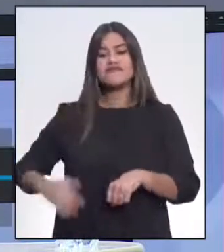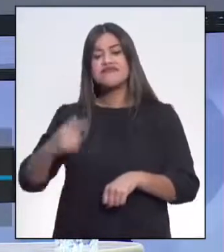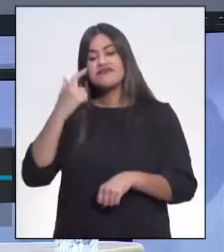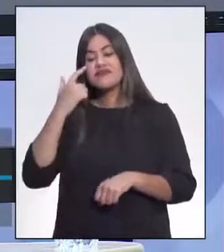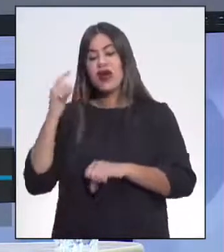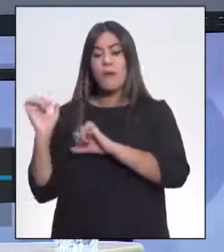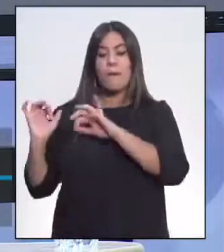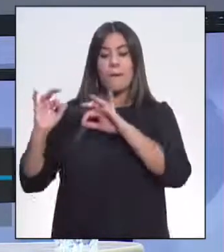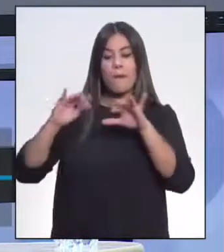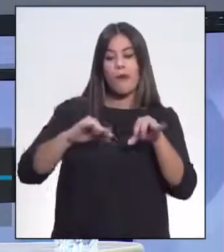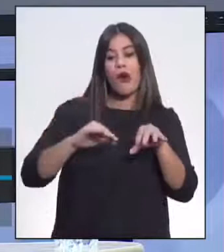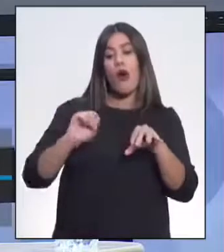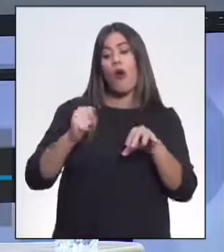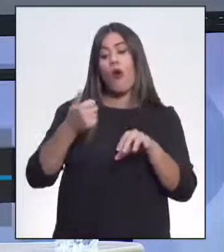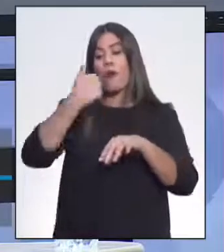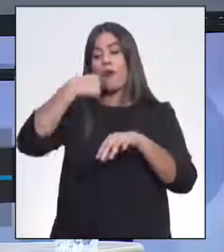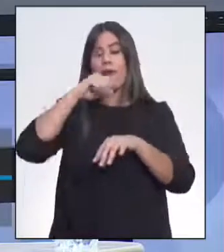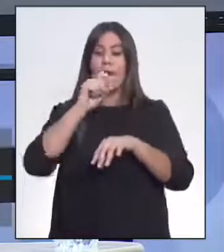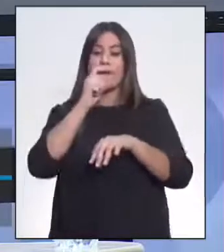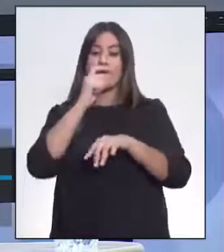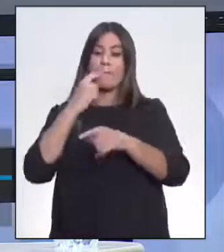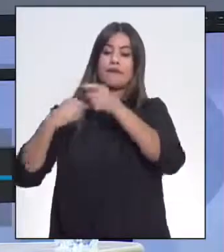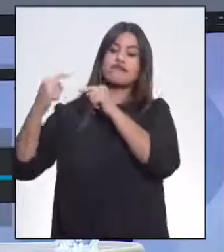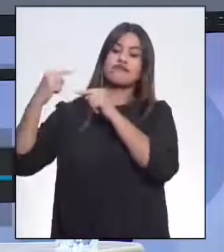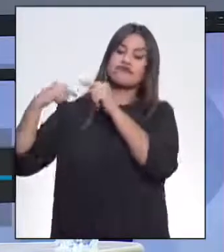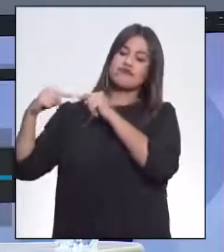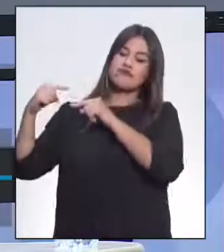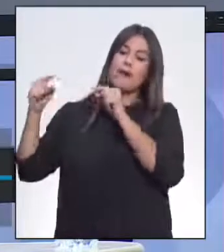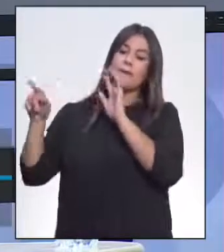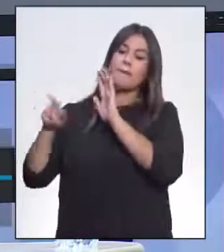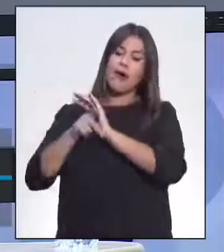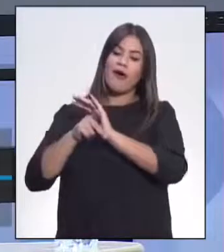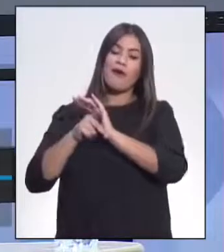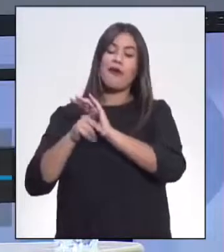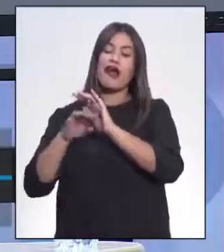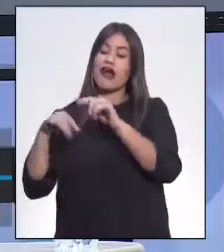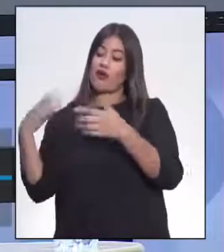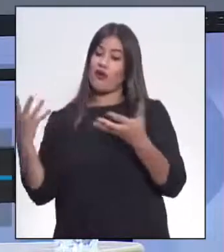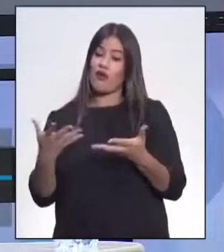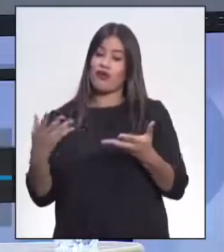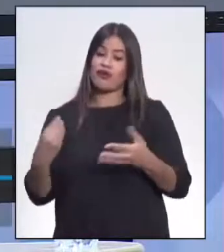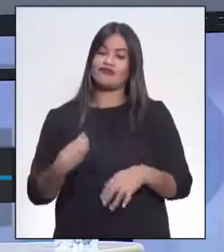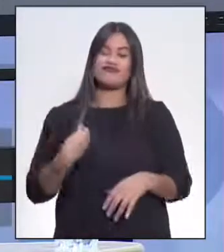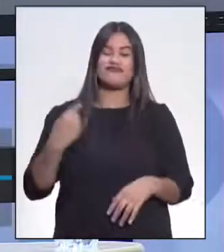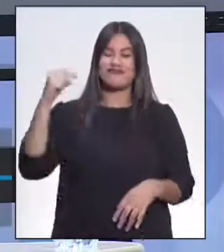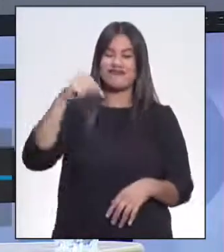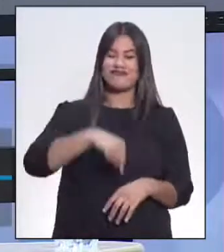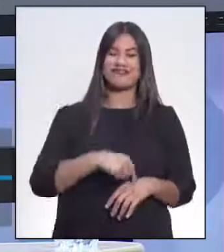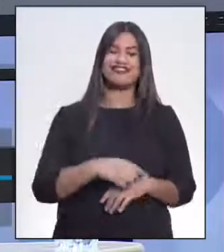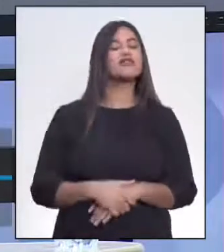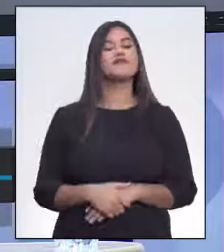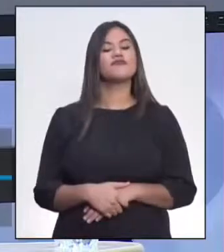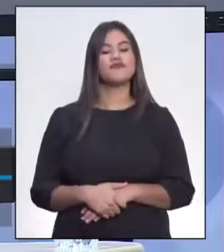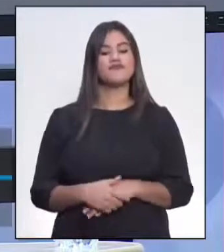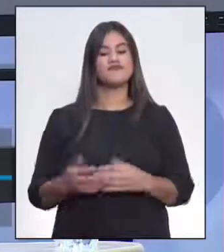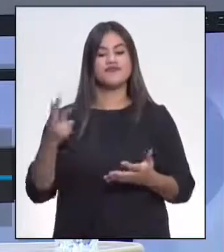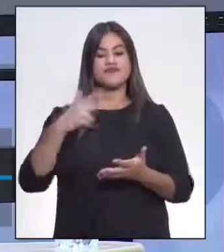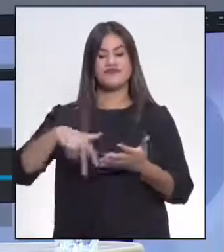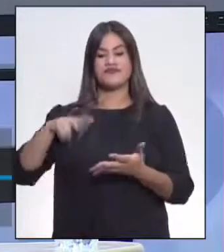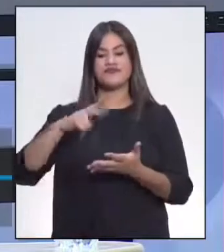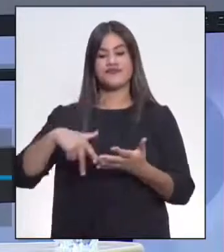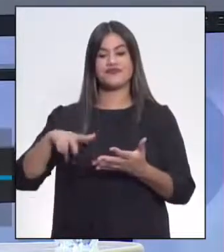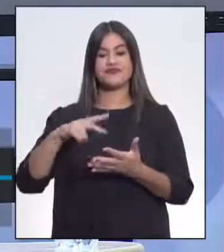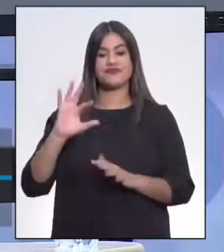japoneses, coreanos, né, asiáticos de uma forma geral, e com certeza devem ter lembrado dessa dança. Então vamos lá, danças